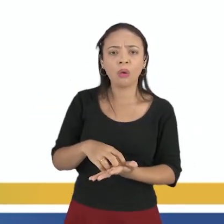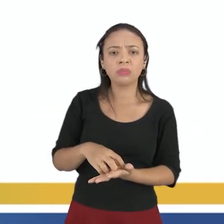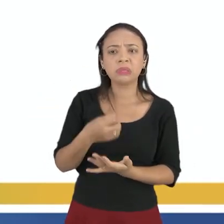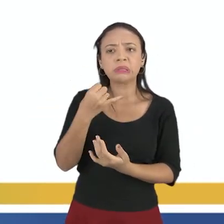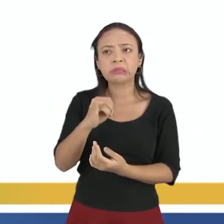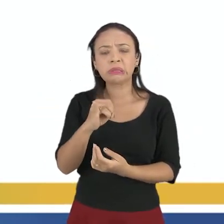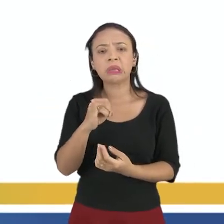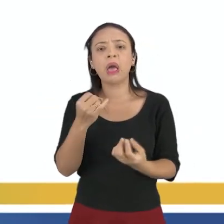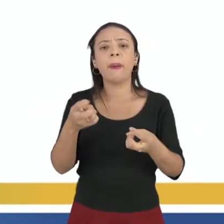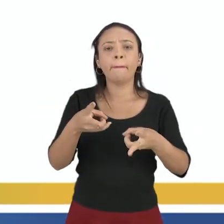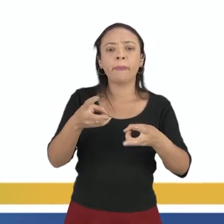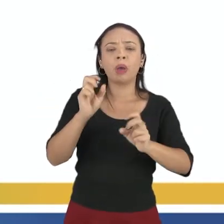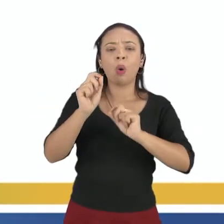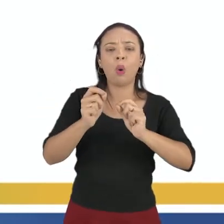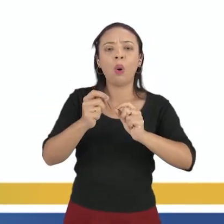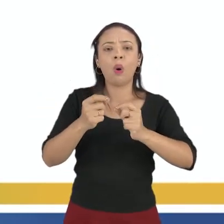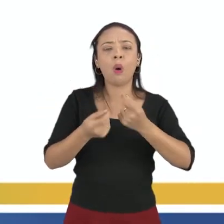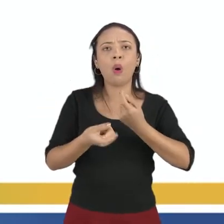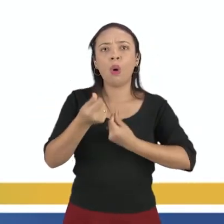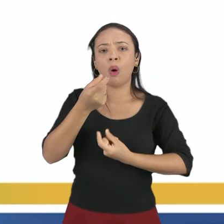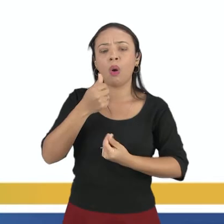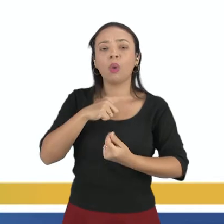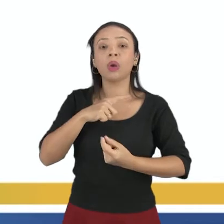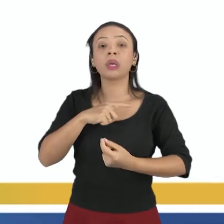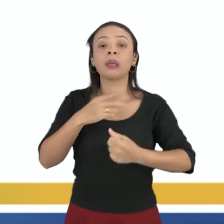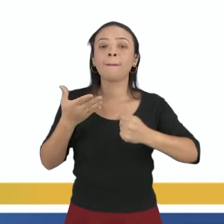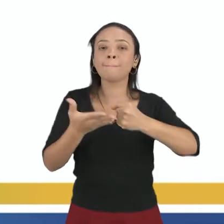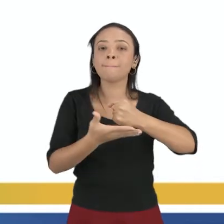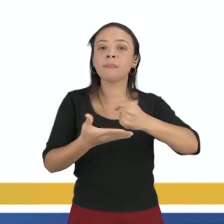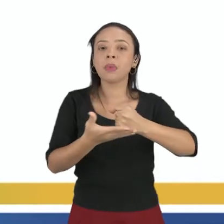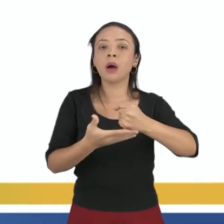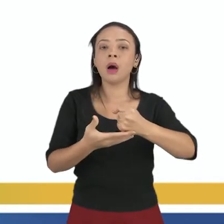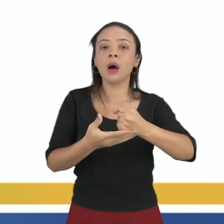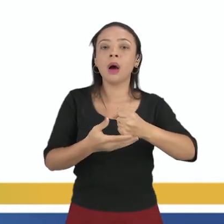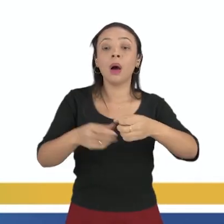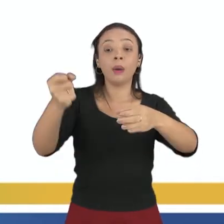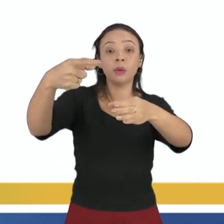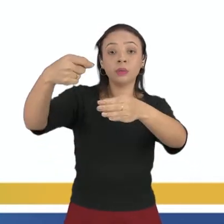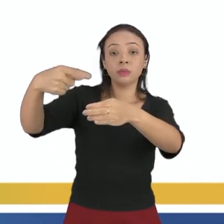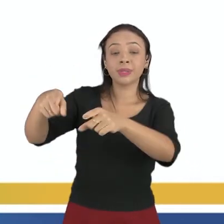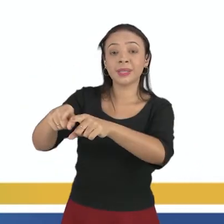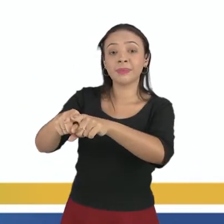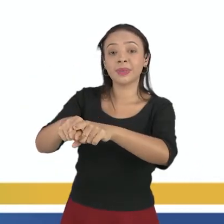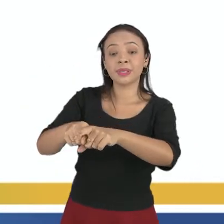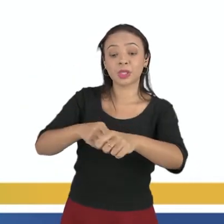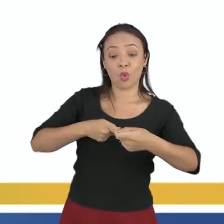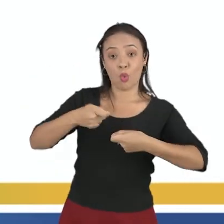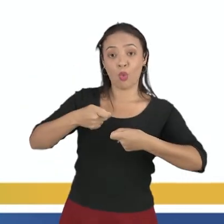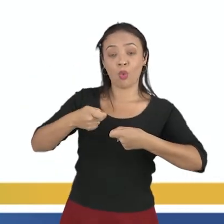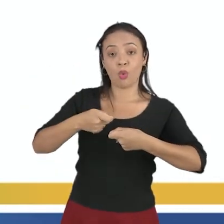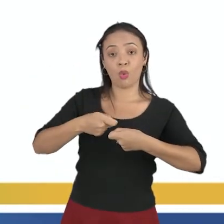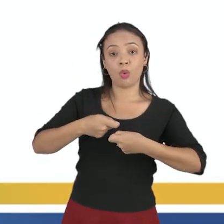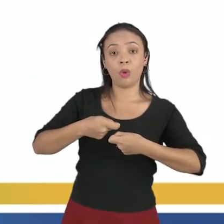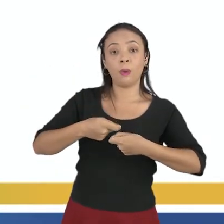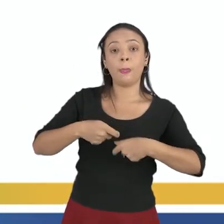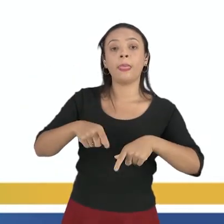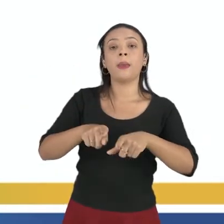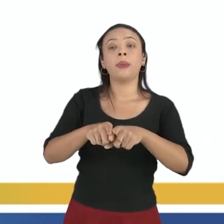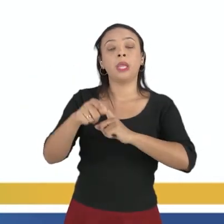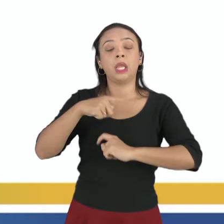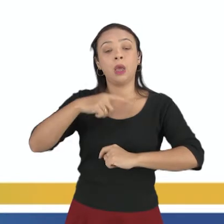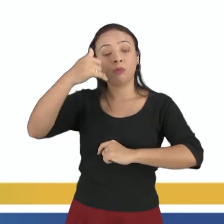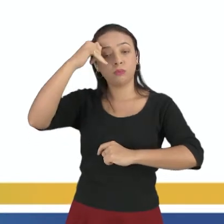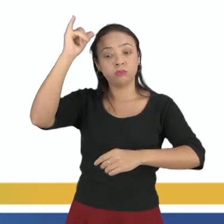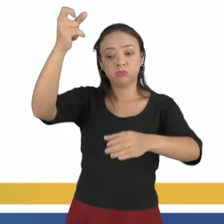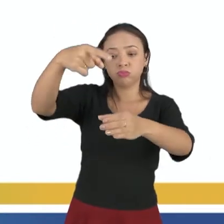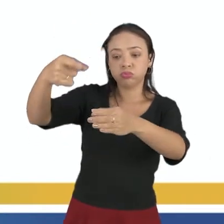econômico como um sistema baseado na produção, tendente à autossuficiência, sendo a agricultura seu principal